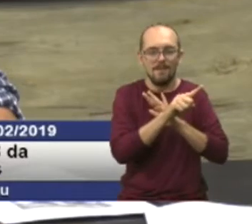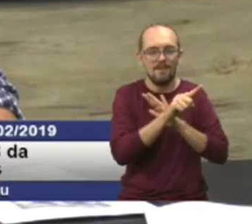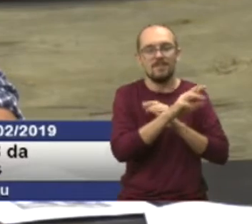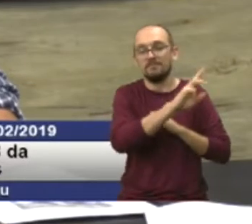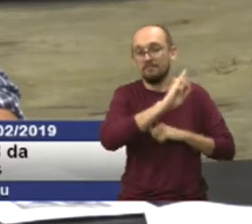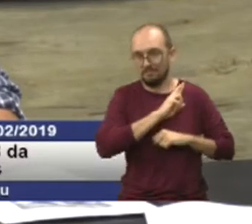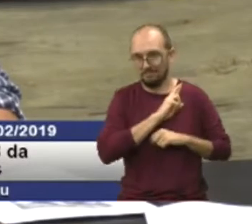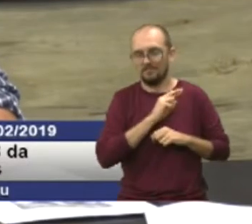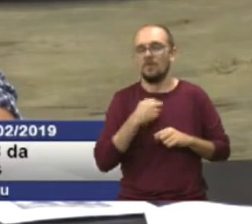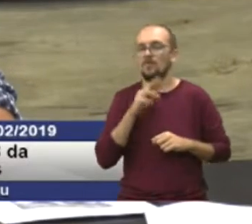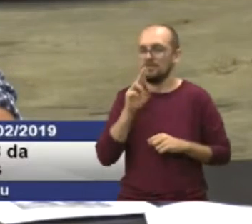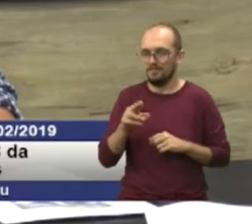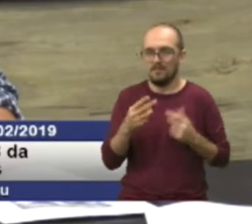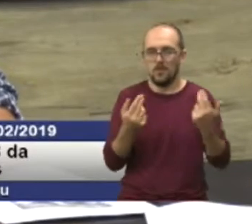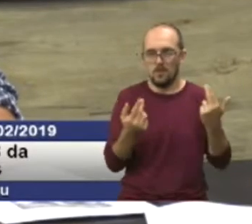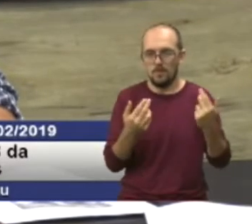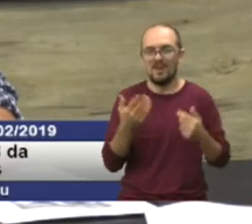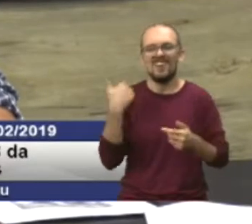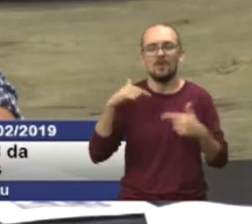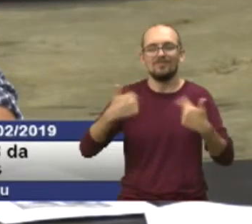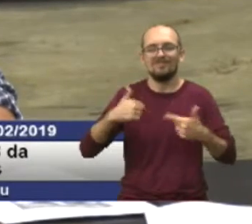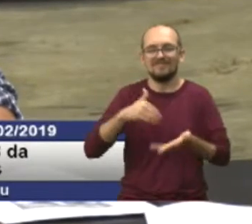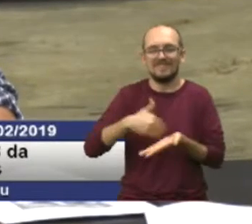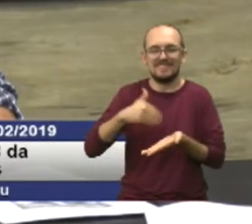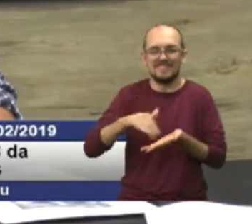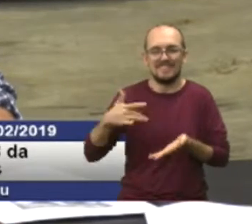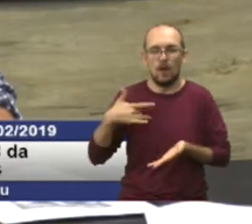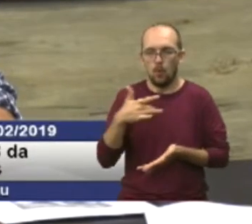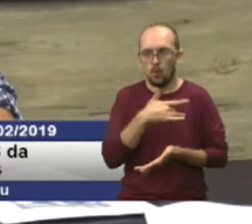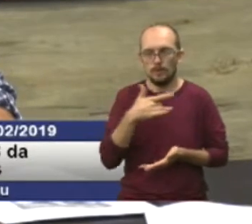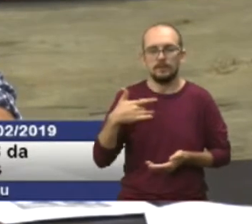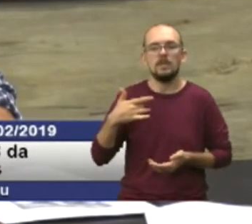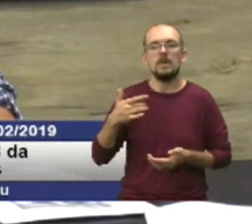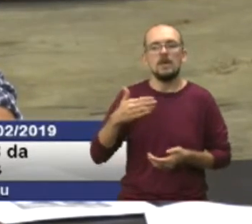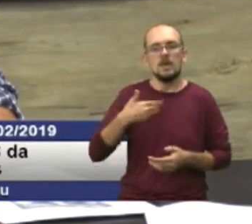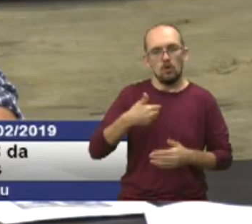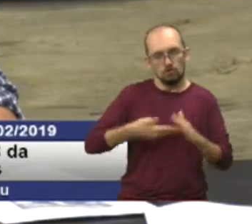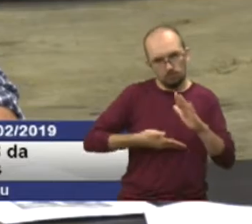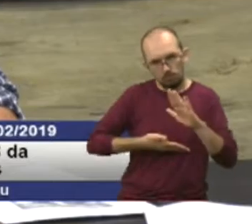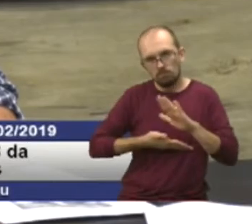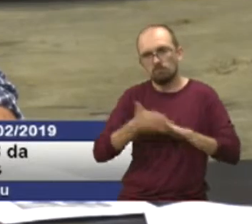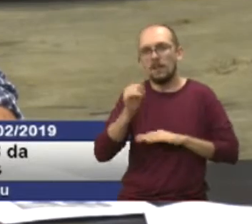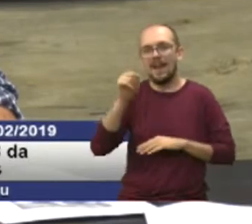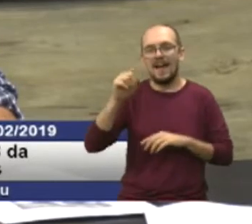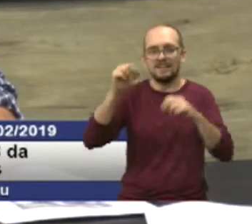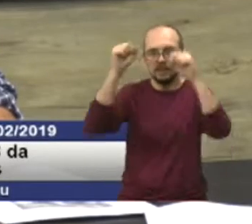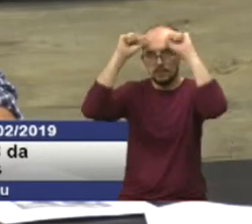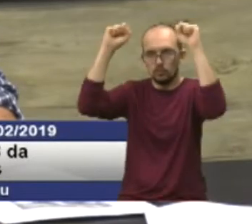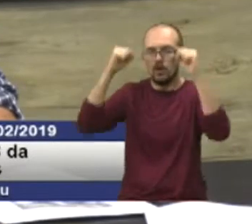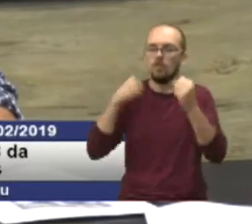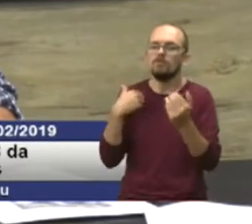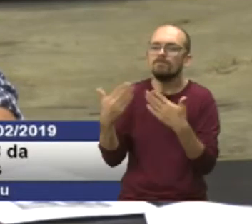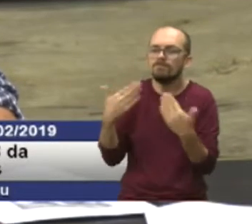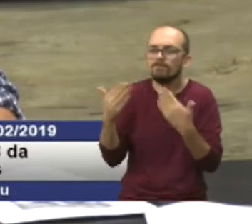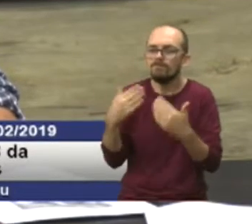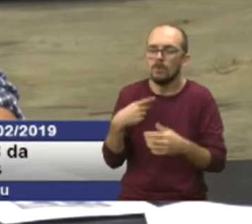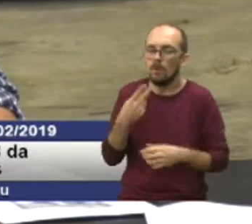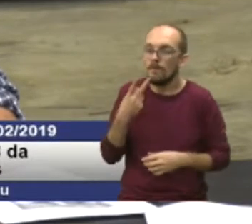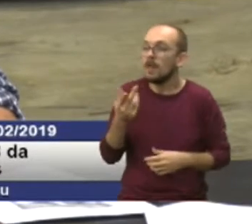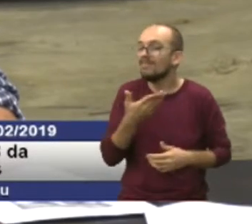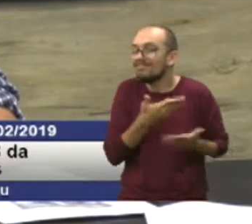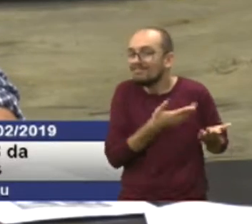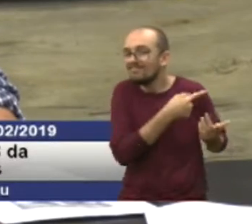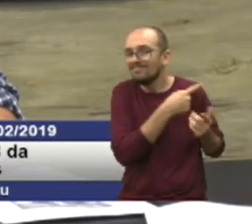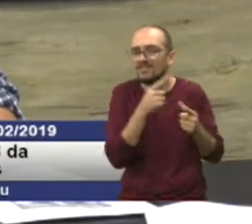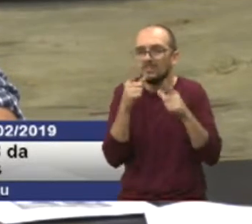Eu trabalhava ainda na Secretaria de Saúde, e eles me perguntaram, eu fui até ao tribunal e falei, olha, nós não conseguimos